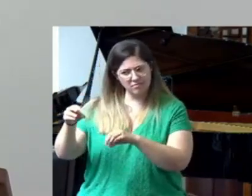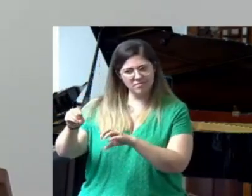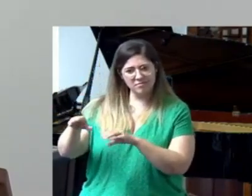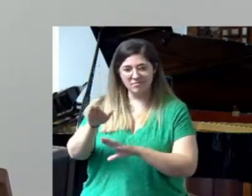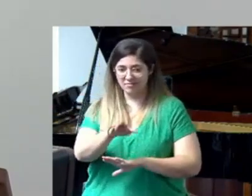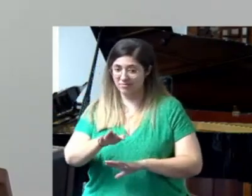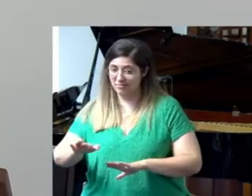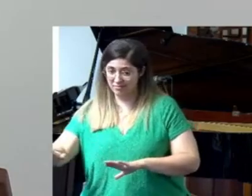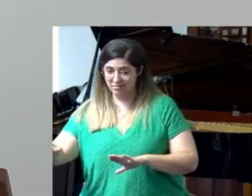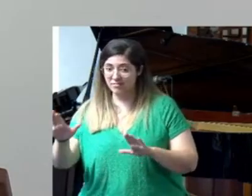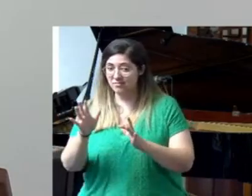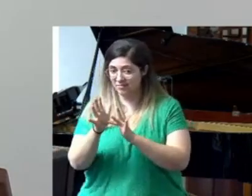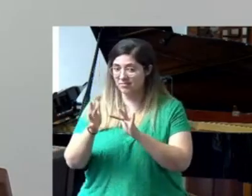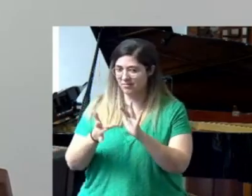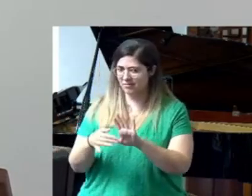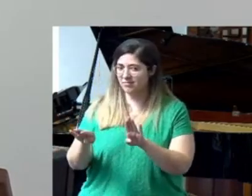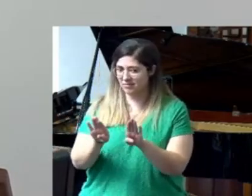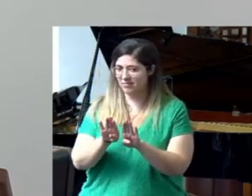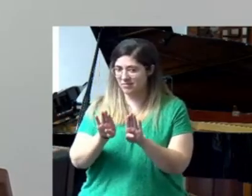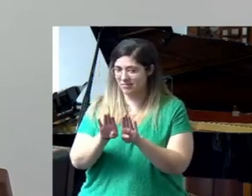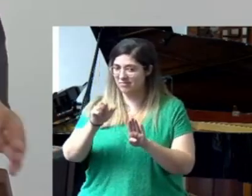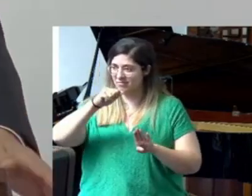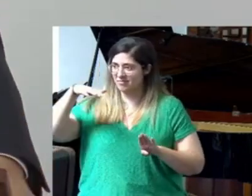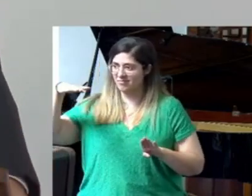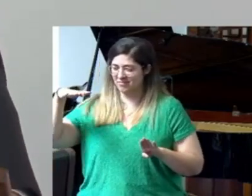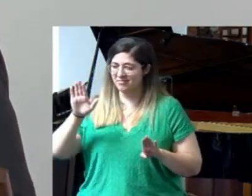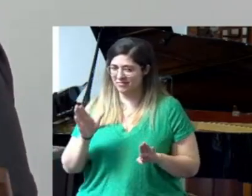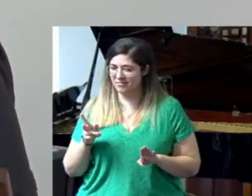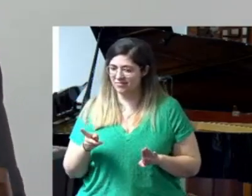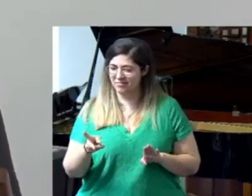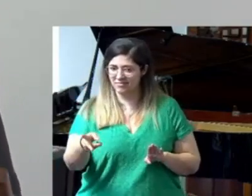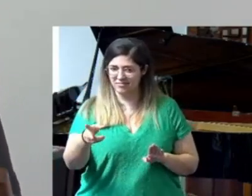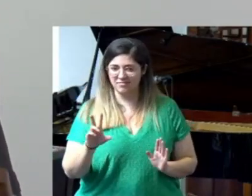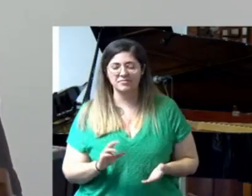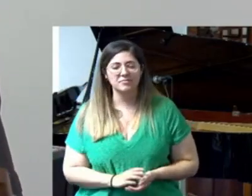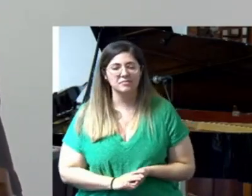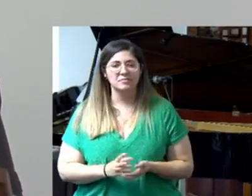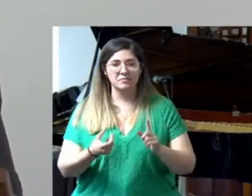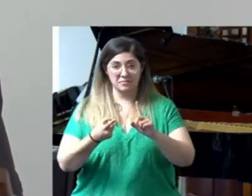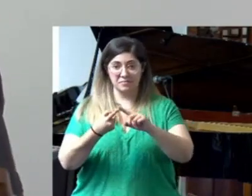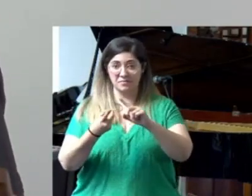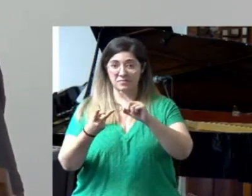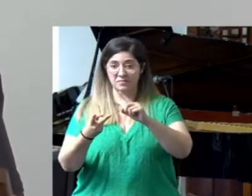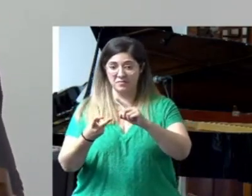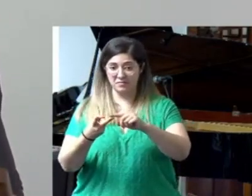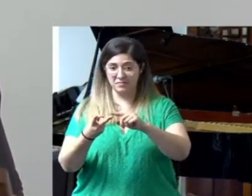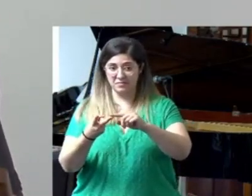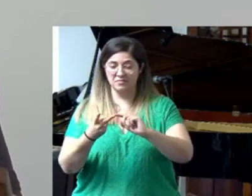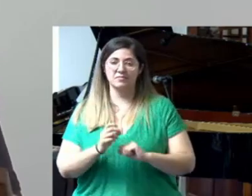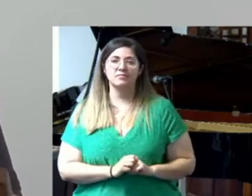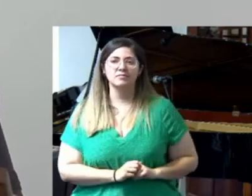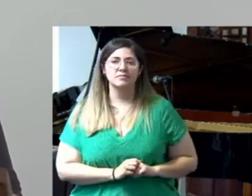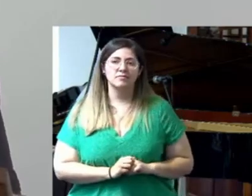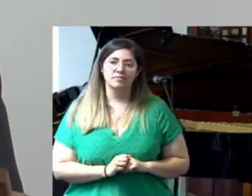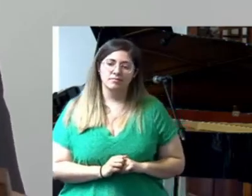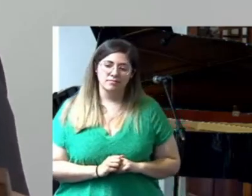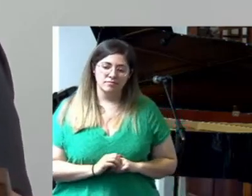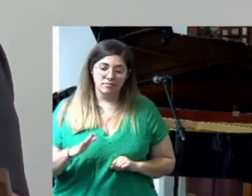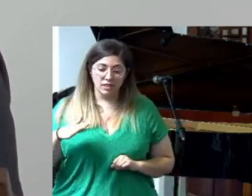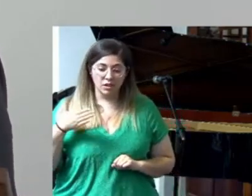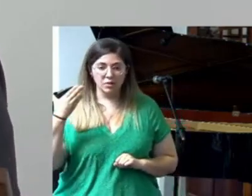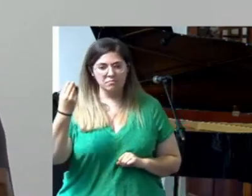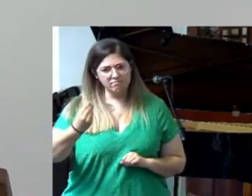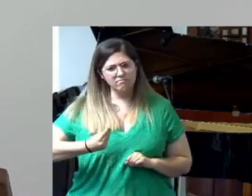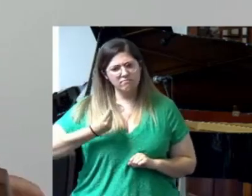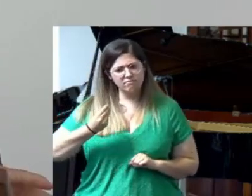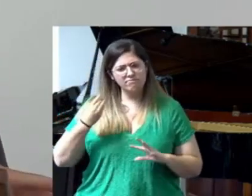nossas crianças e depois quando elas crescem também. Irmãos, quando a gente vive no mundo, só tem uma maneira de a gente